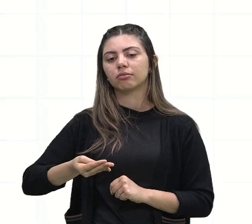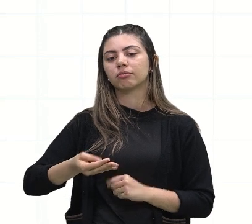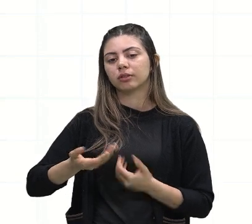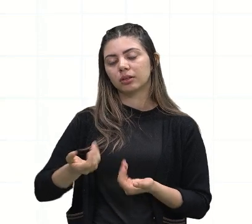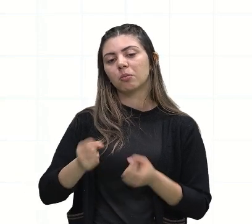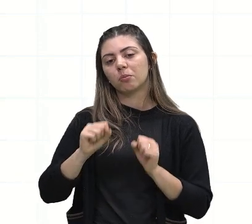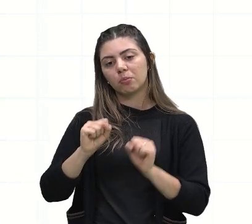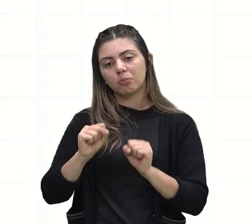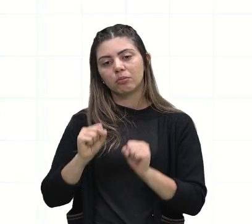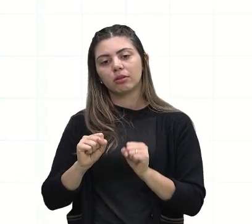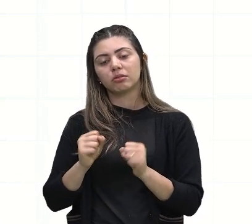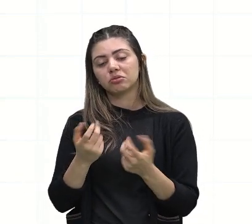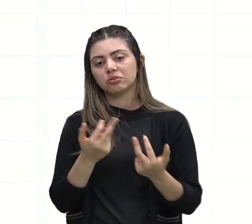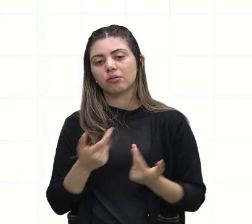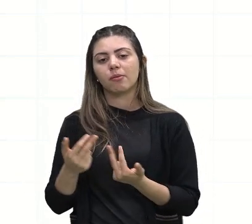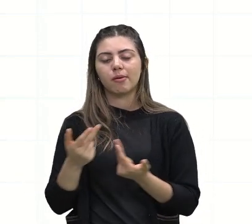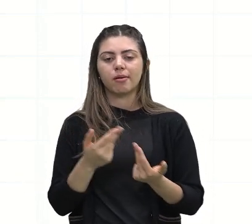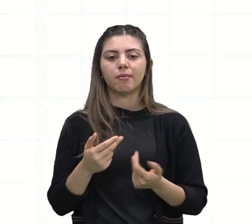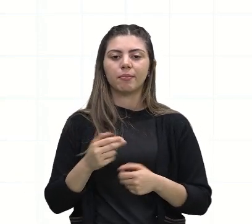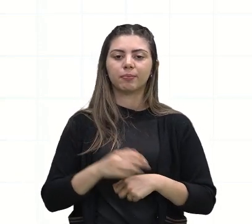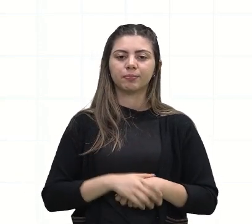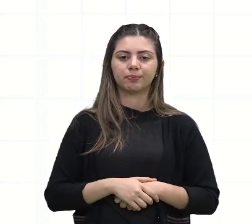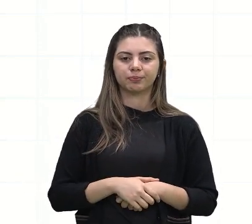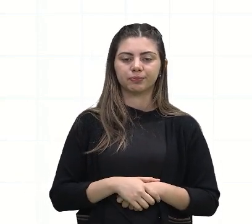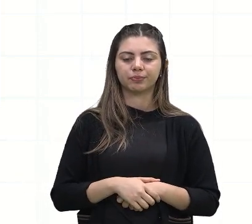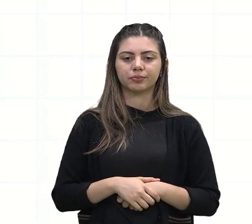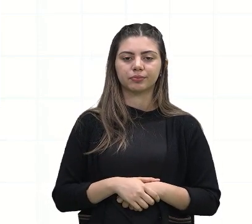número, certo?